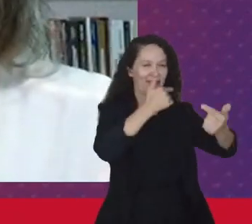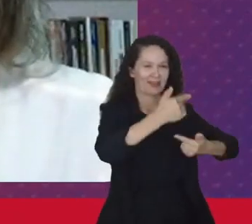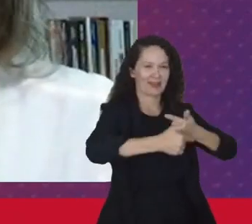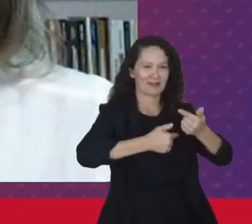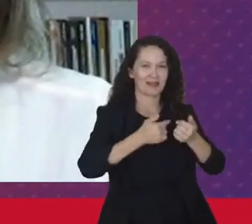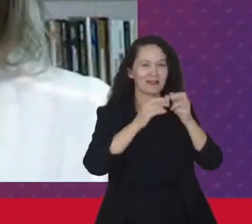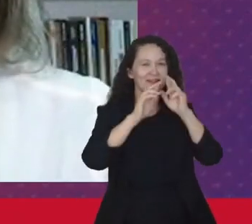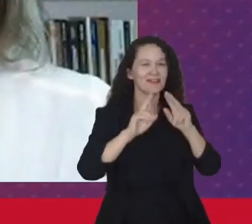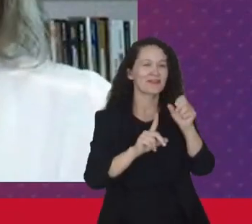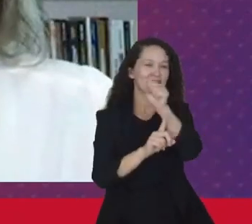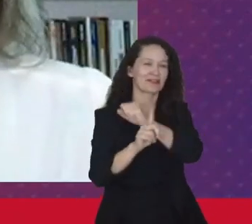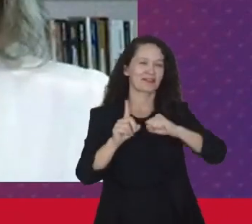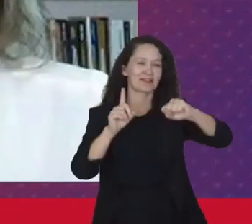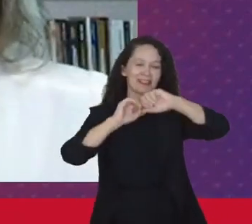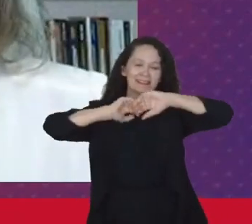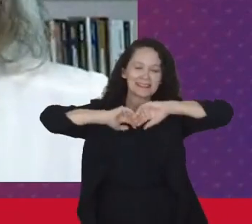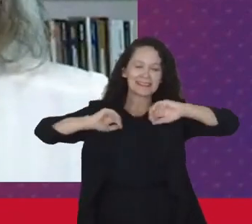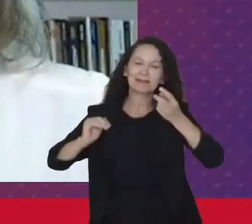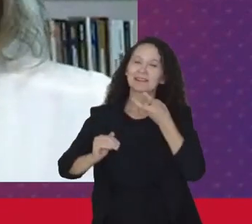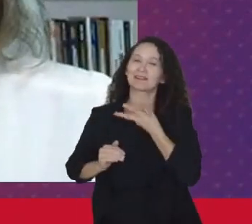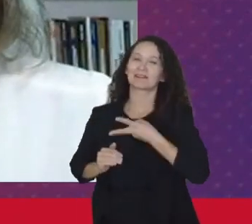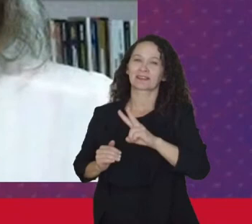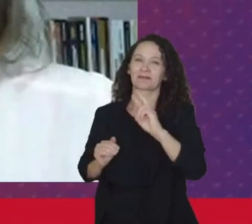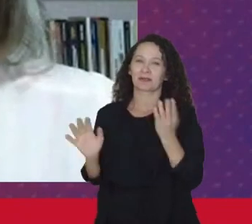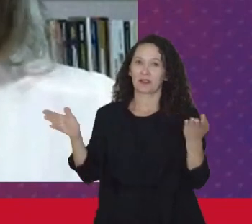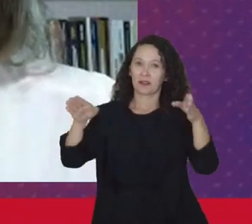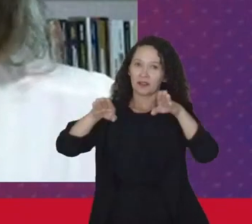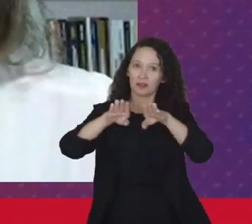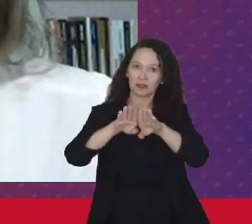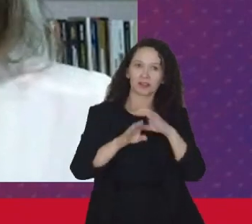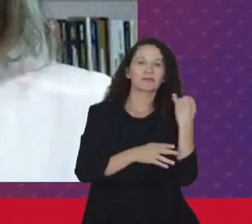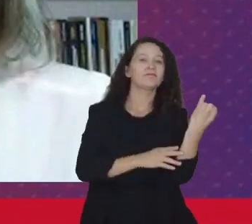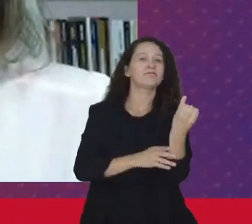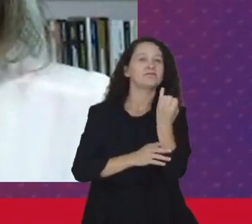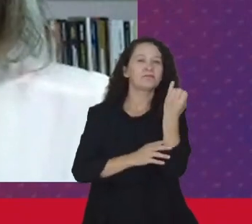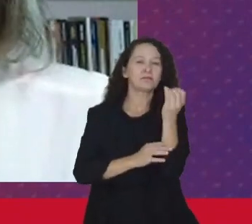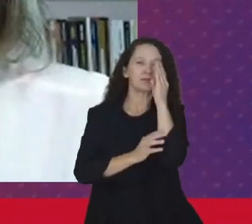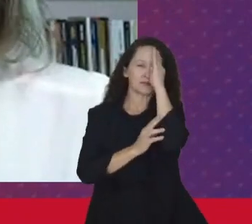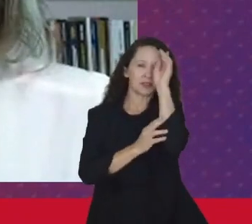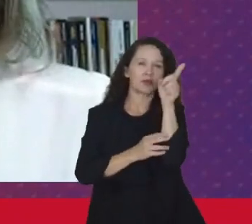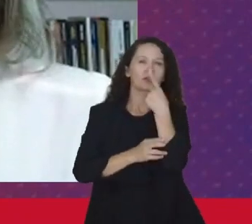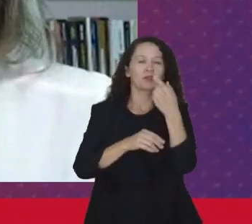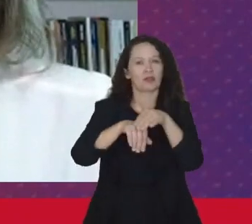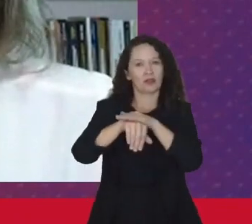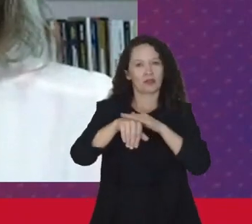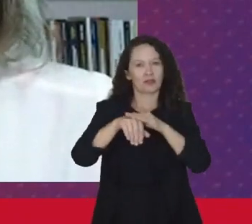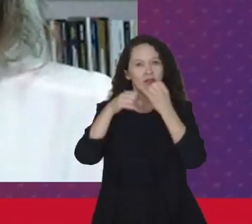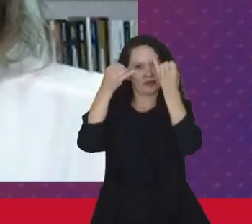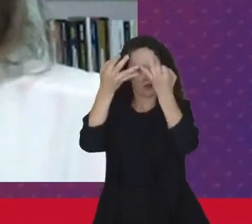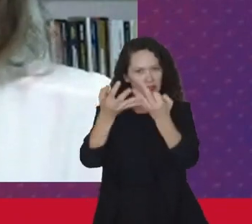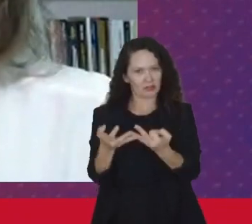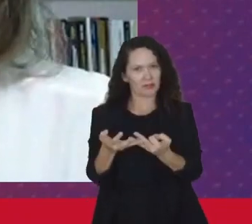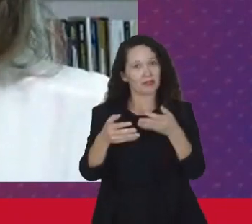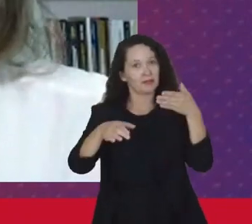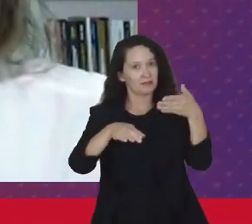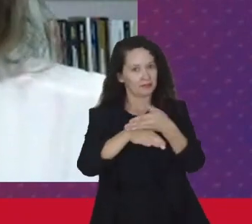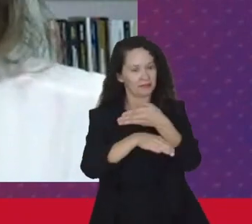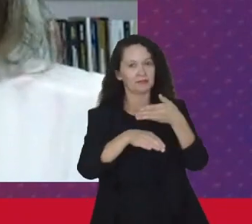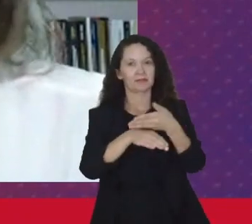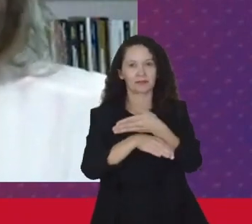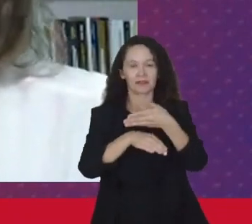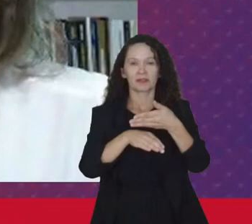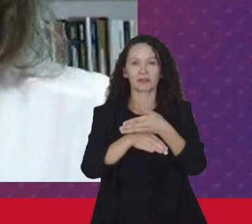espaços sociais. A inclusão é fundamental quando nós falamos da